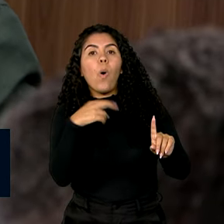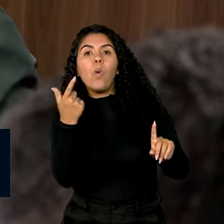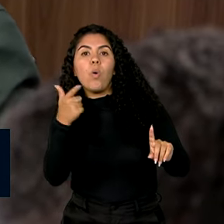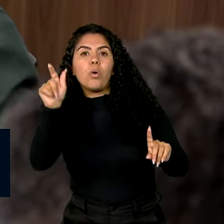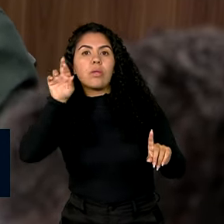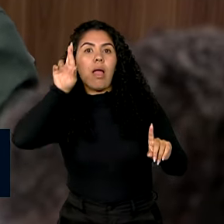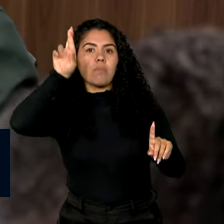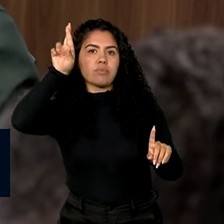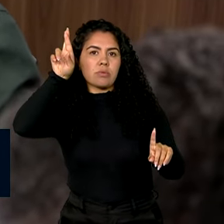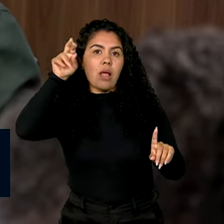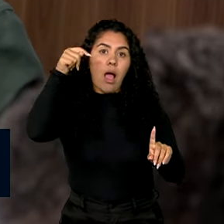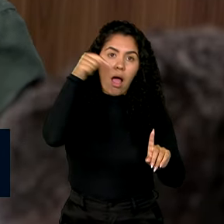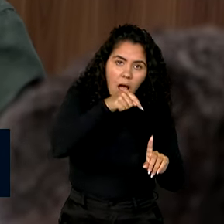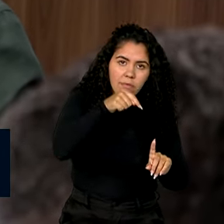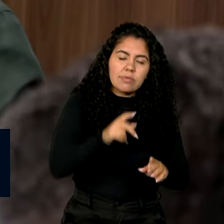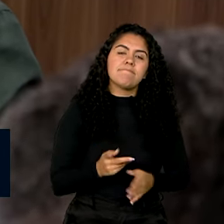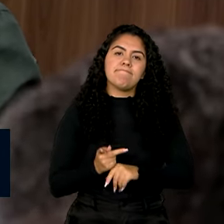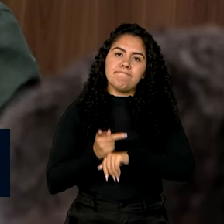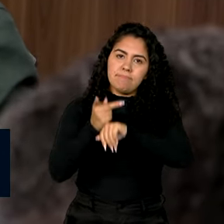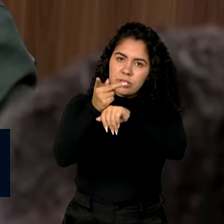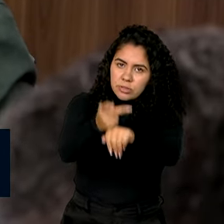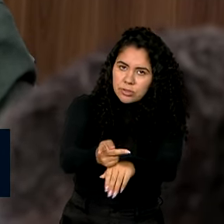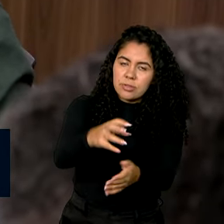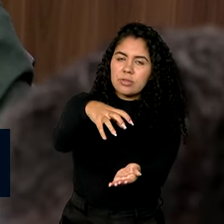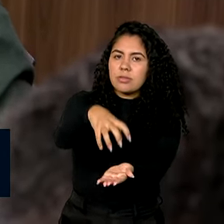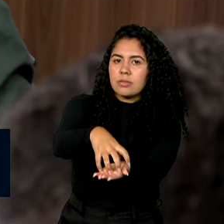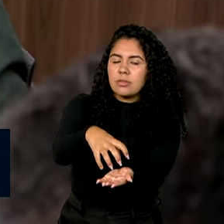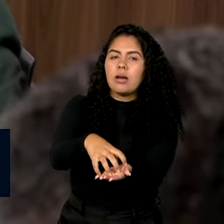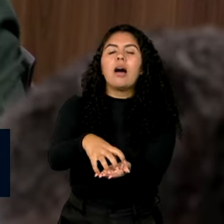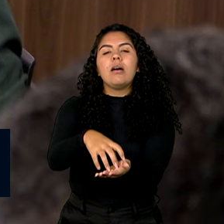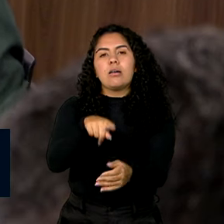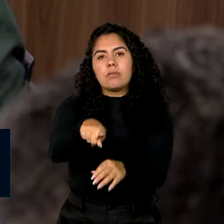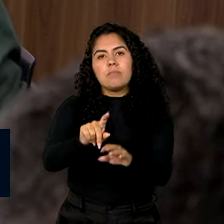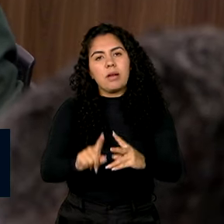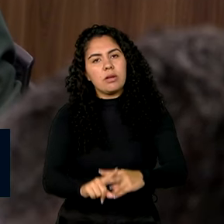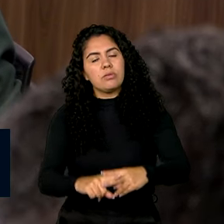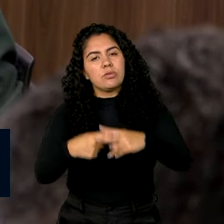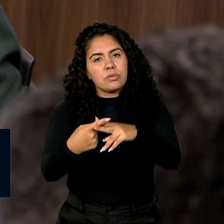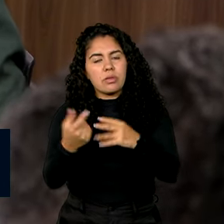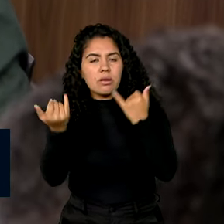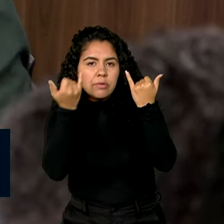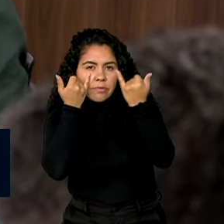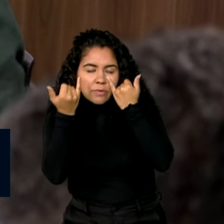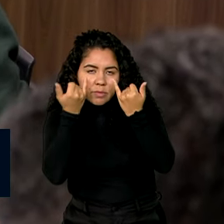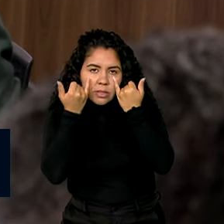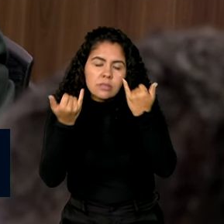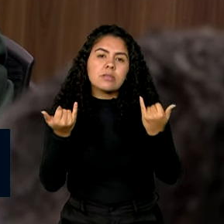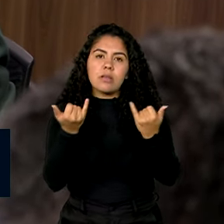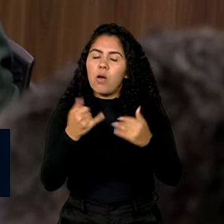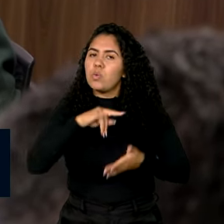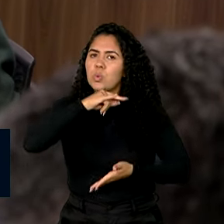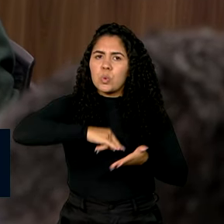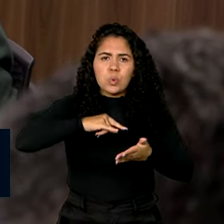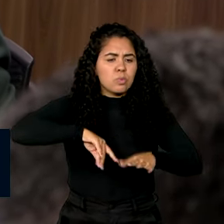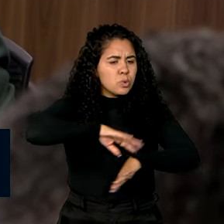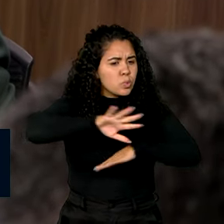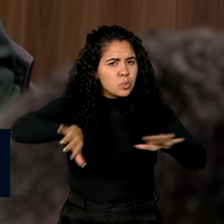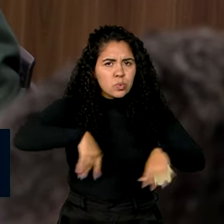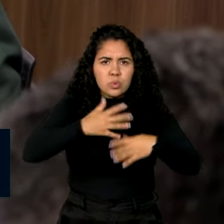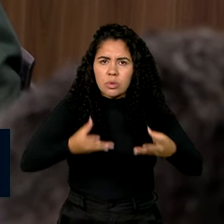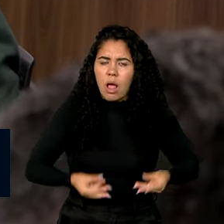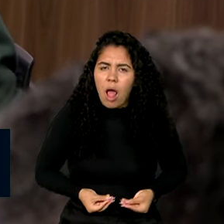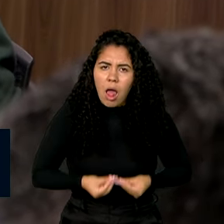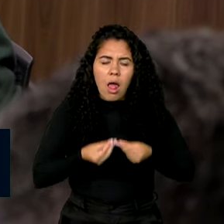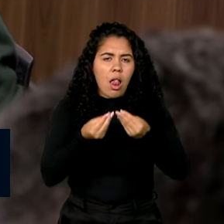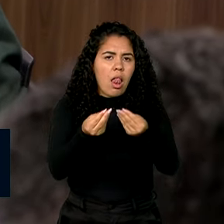há usuários do BPC beneficiários que tem responsáveis por conta da sua condição leva todos os documentos de composição